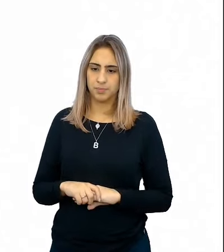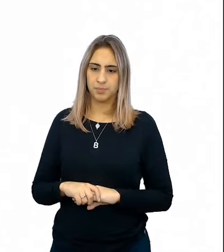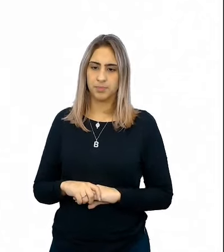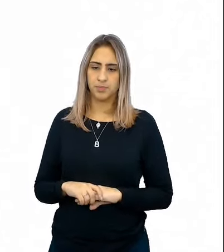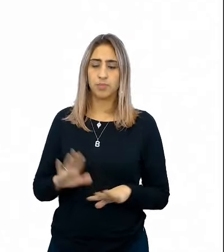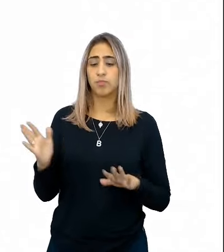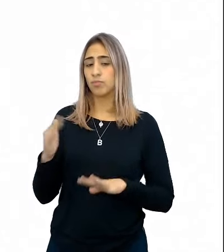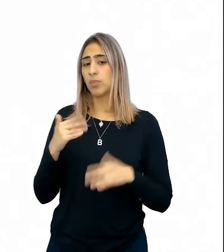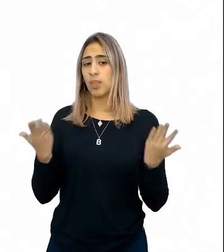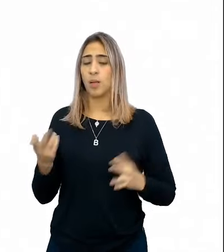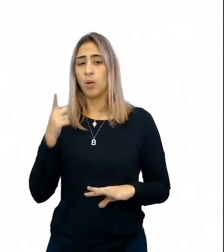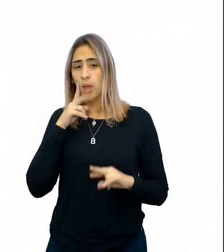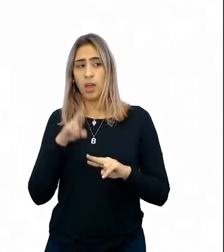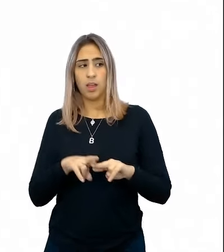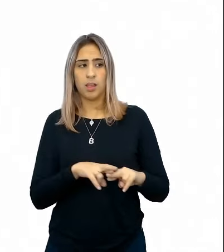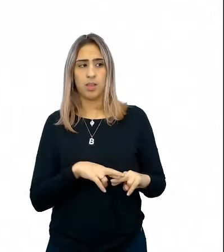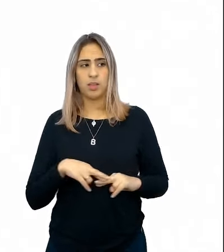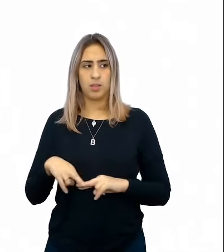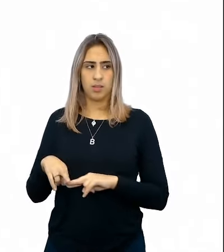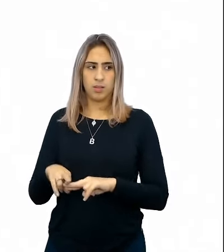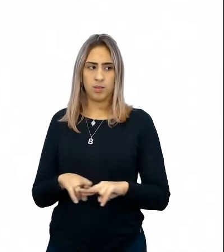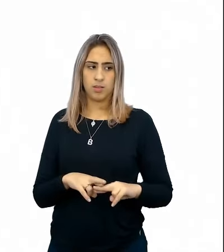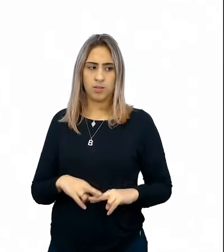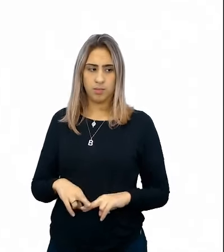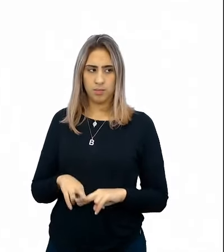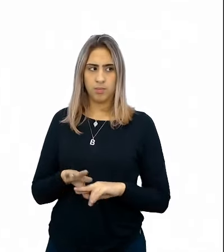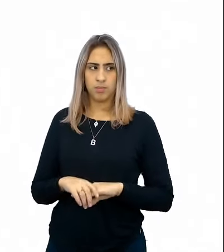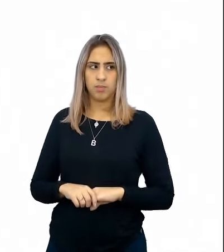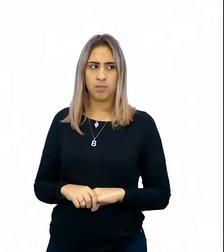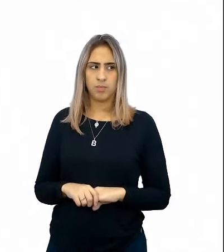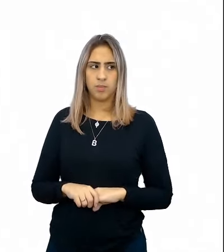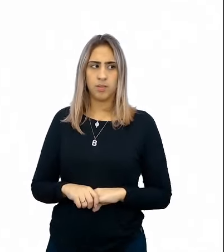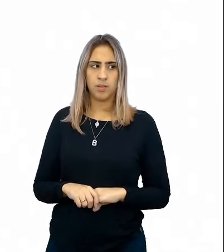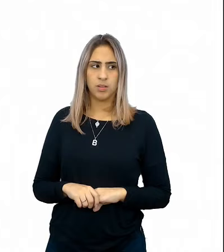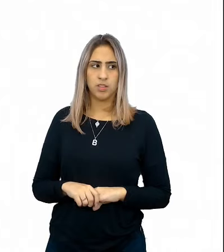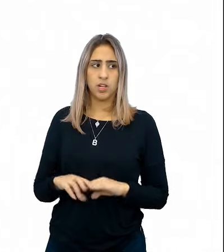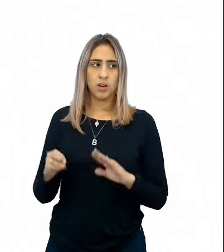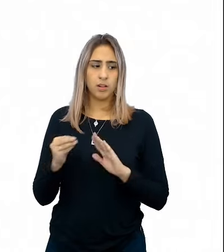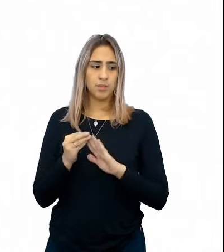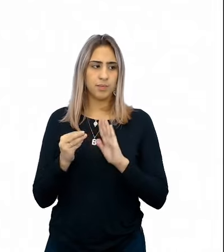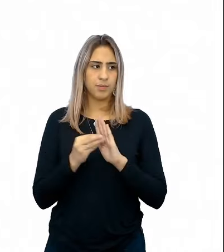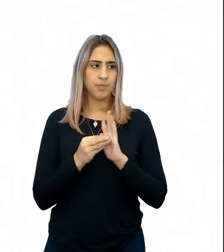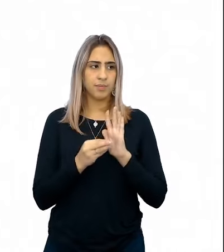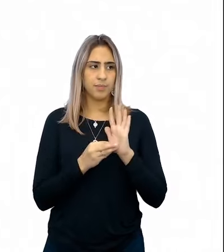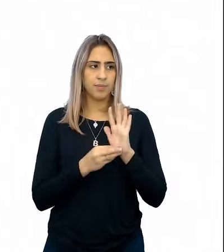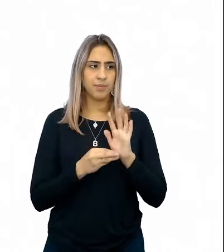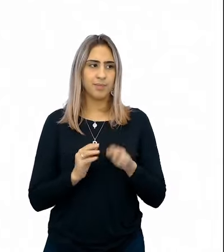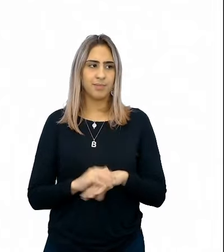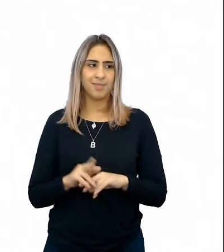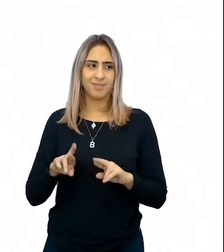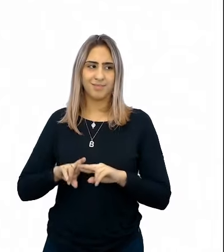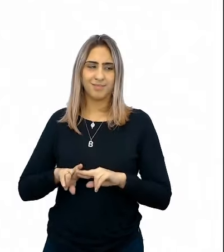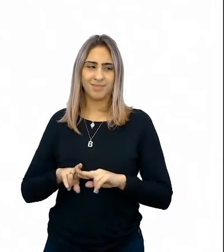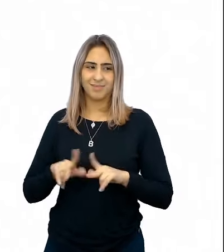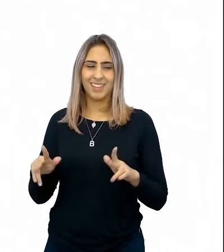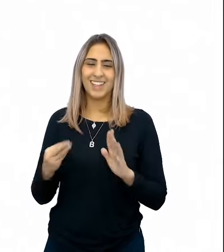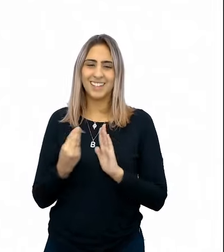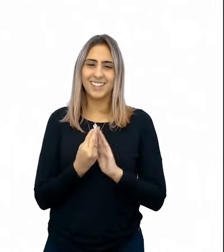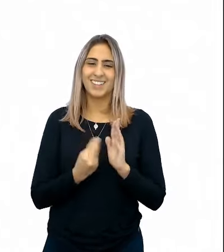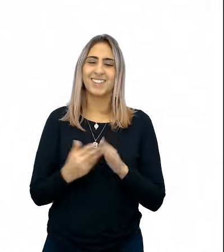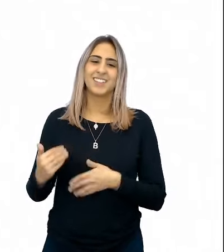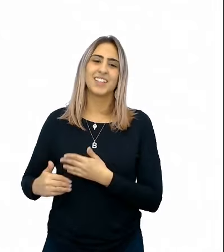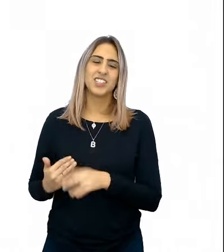Vamos, então, retomar o que a gente entende por esses diferentes